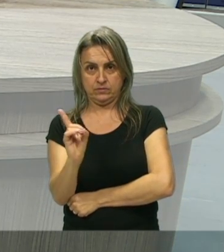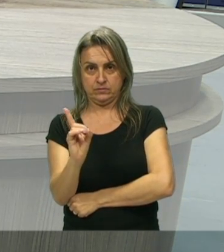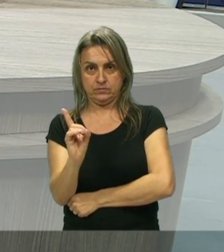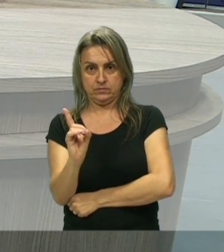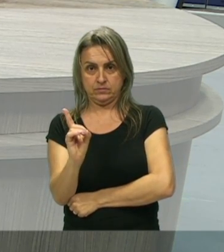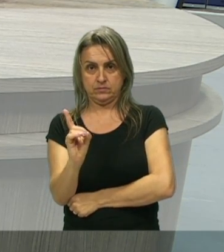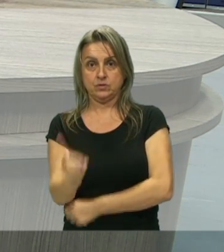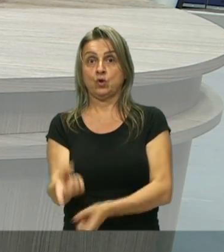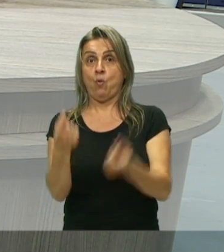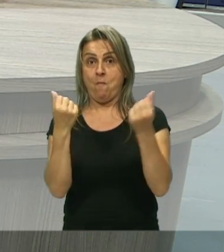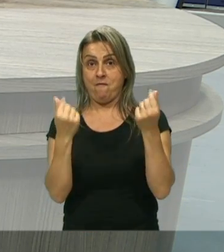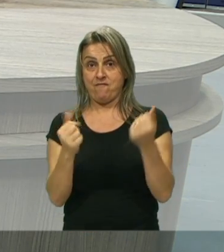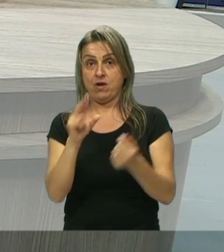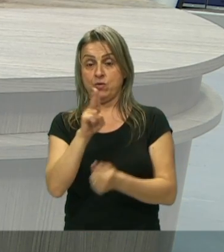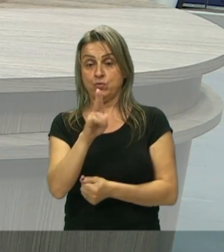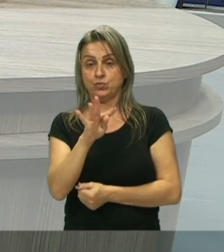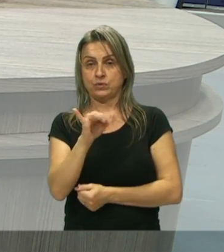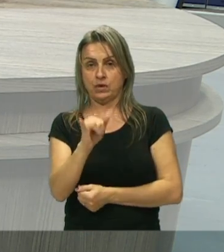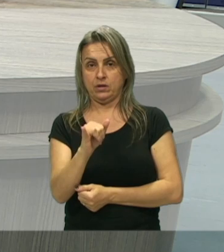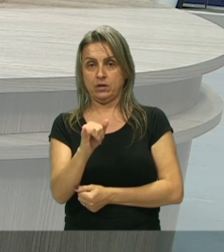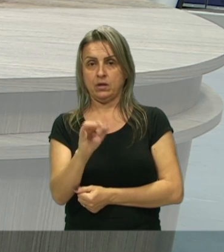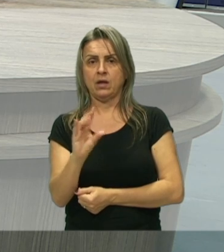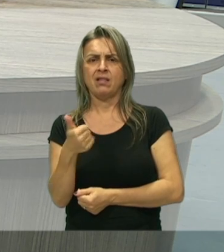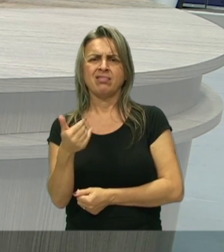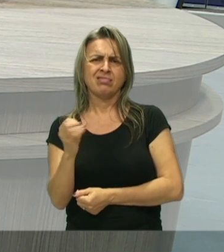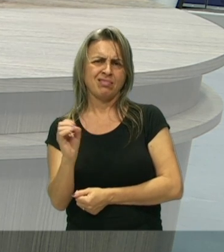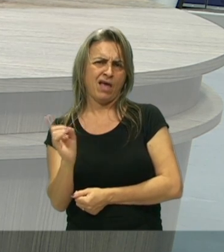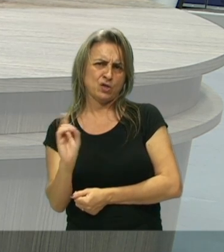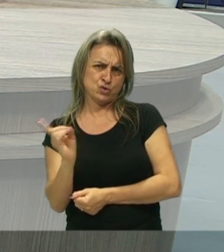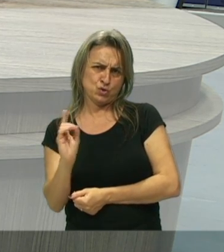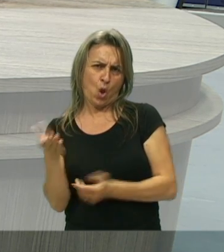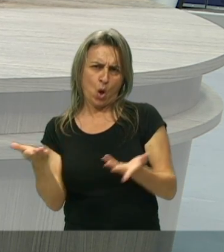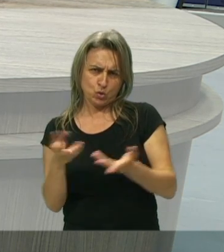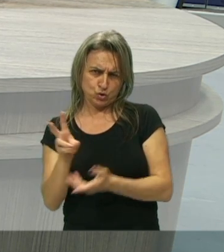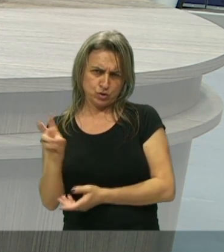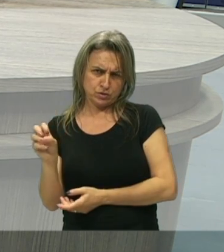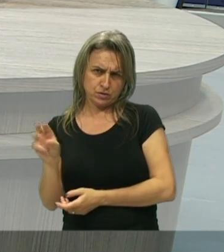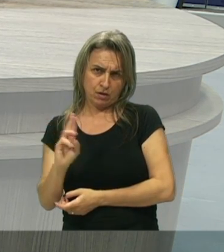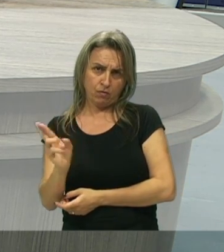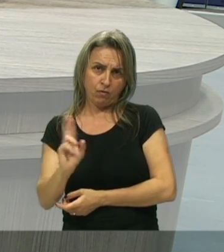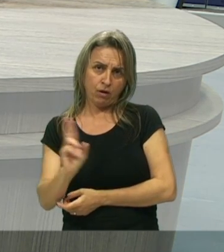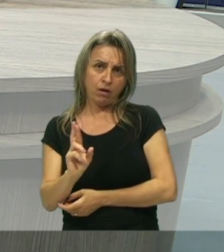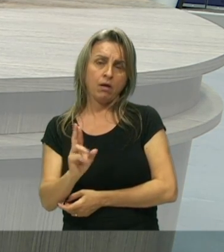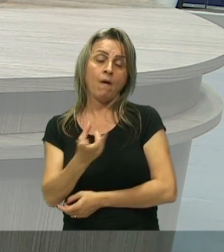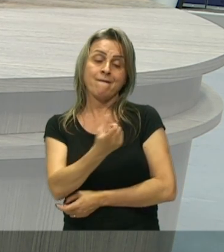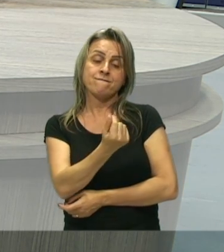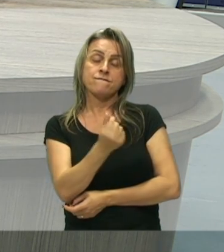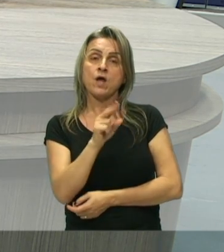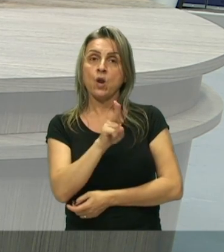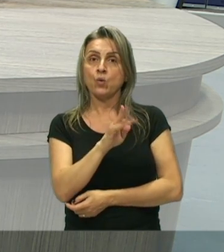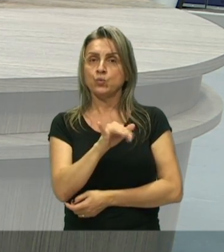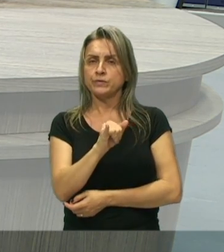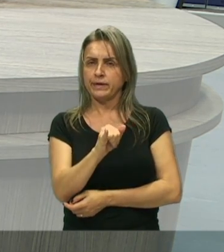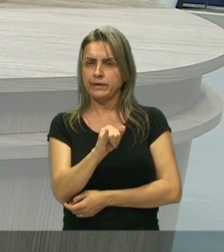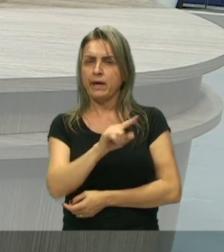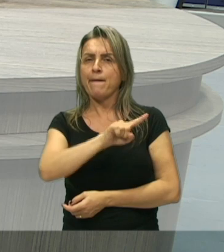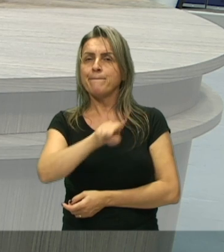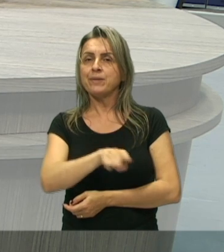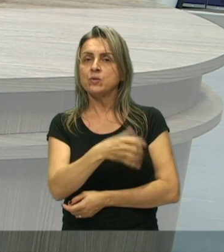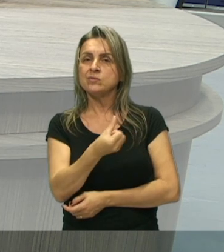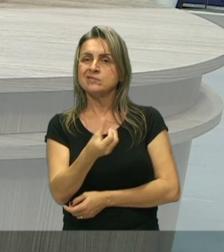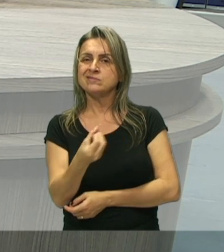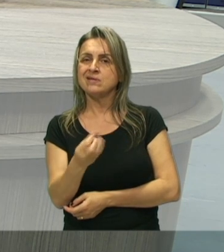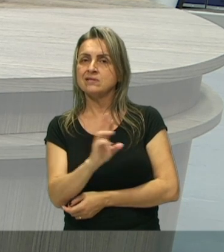O valor da UTI em reais, $10 dá R$50 hoje. O valor da UTI é